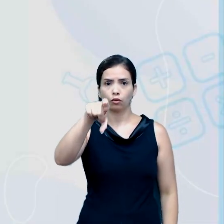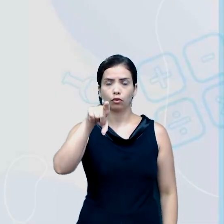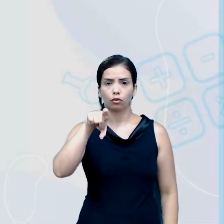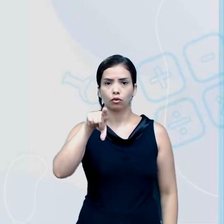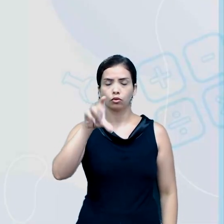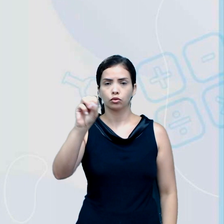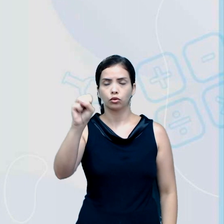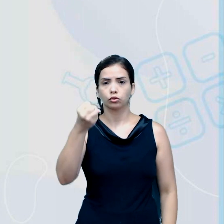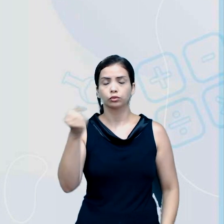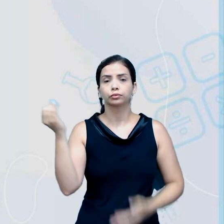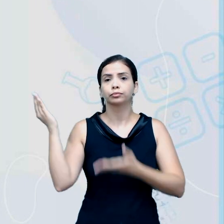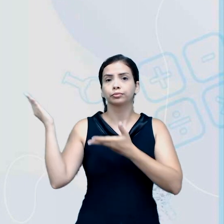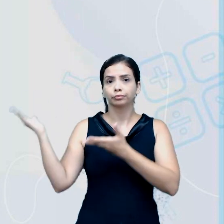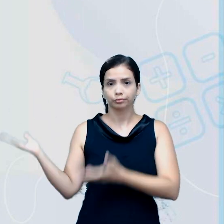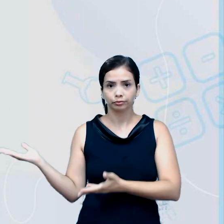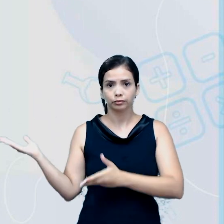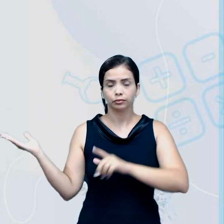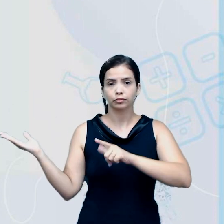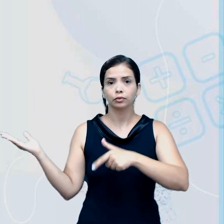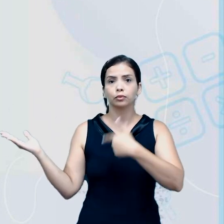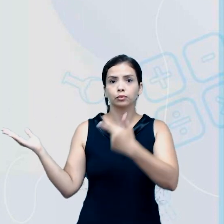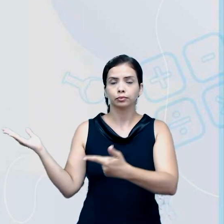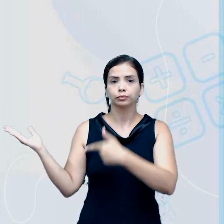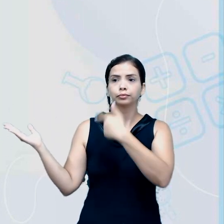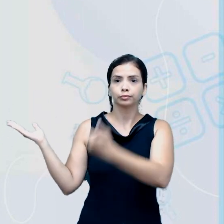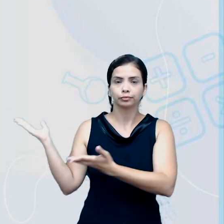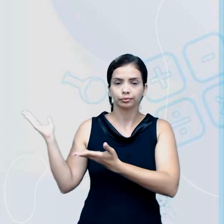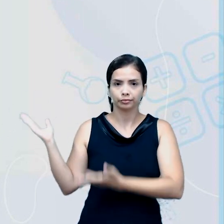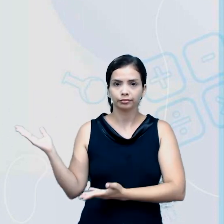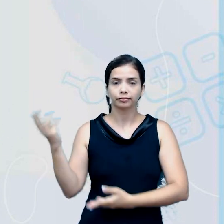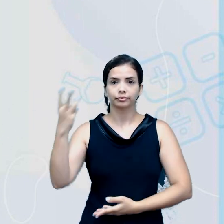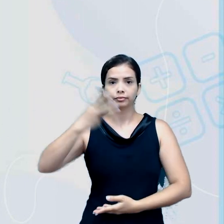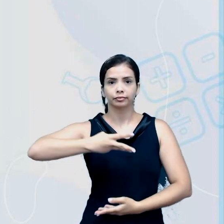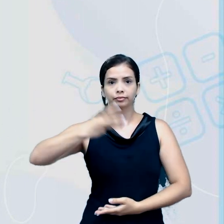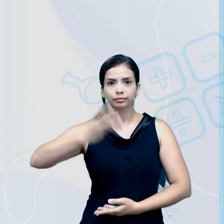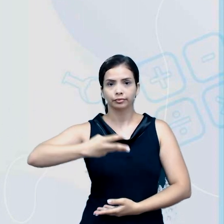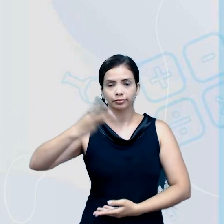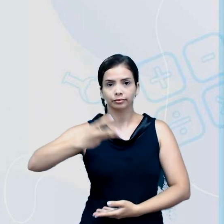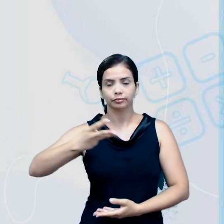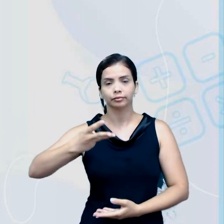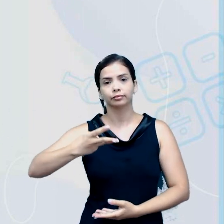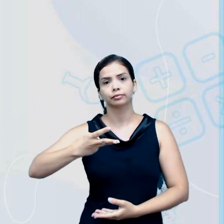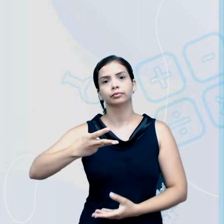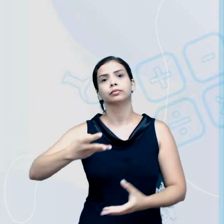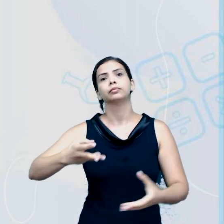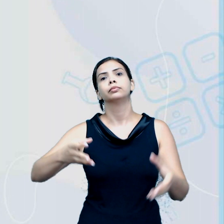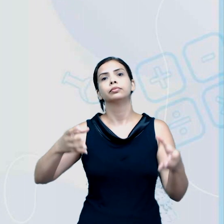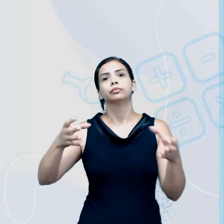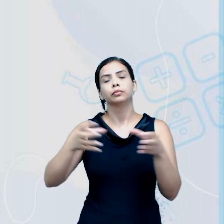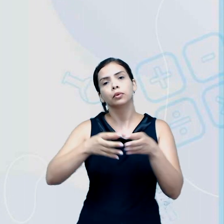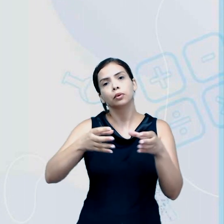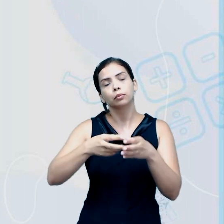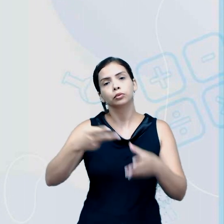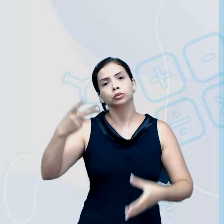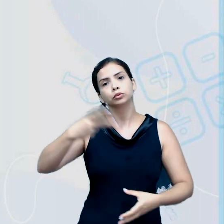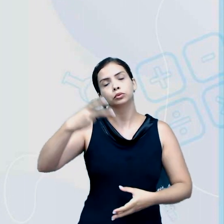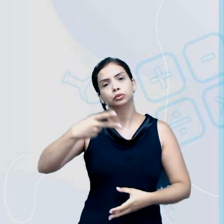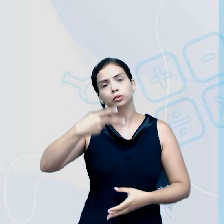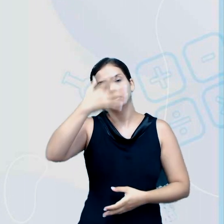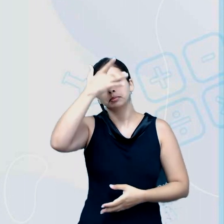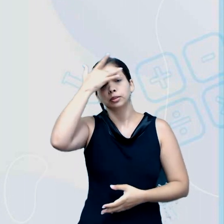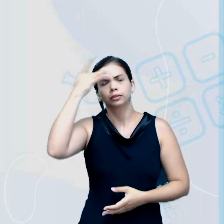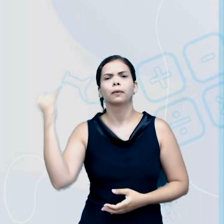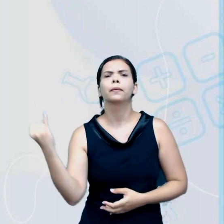abramovic e Berna reale essas três pessoas esse grupo essas duas pessoas são extremamente